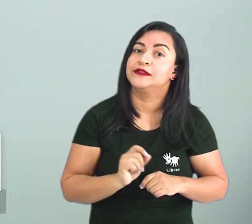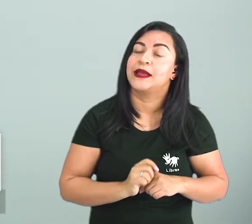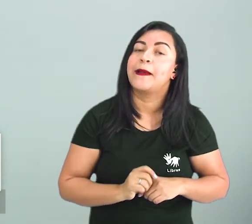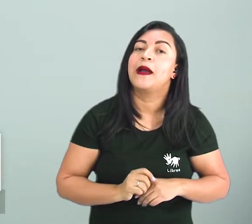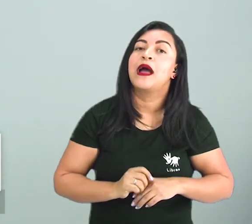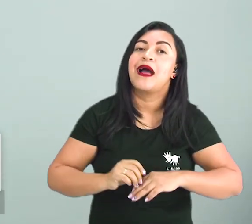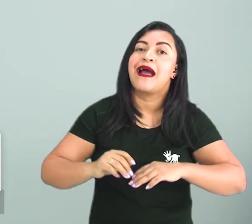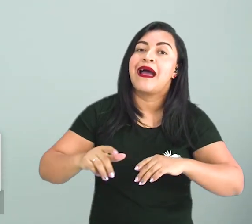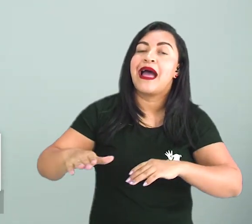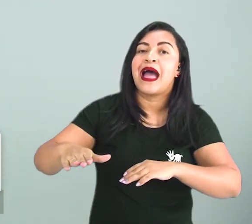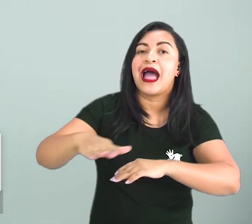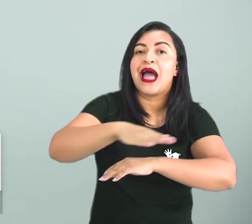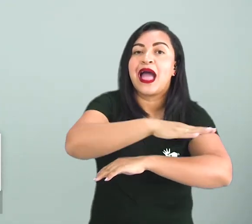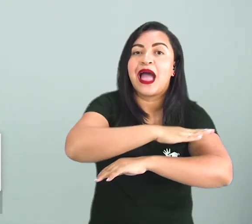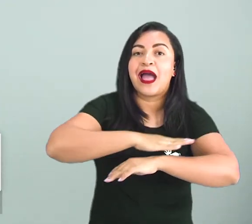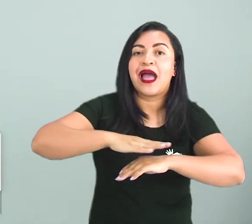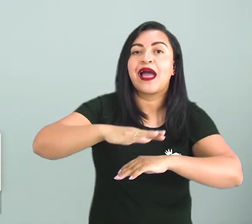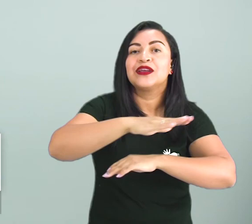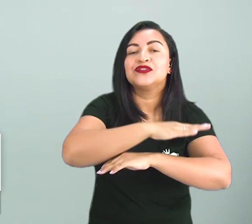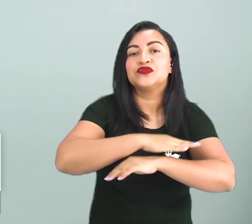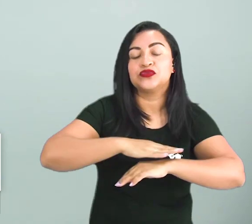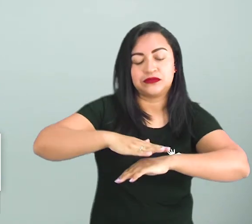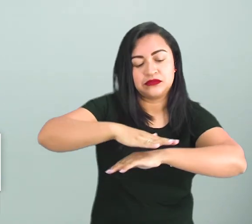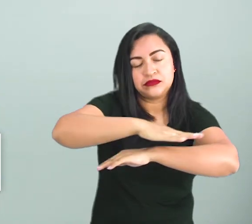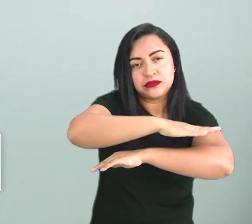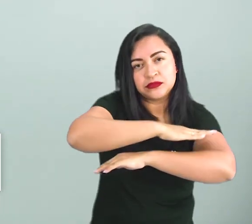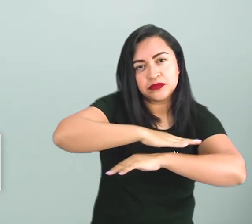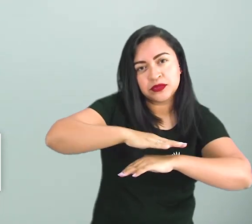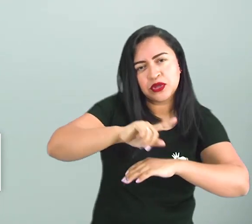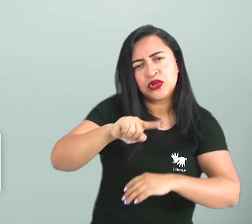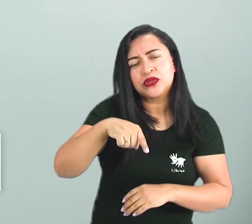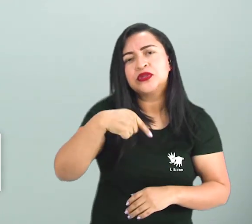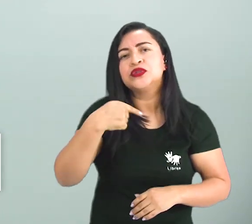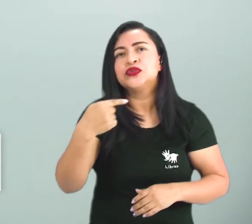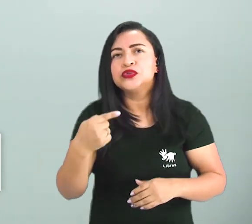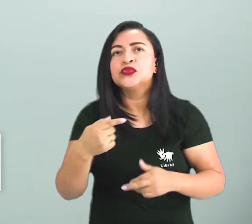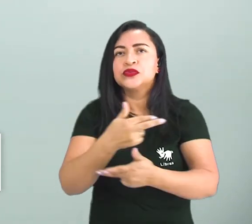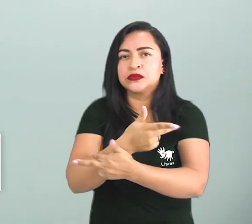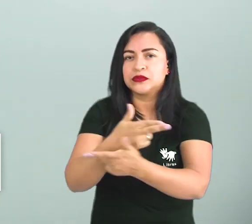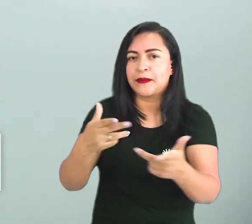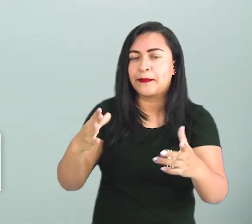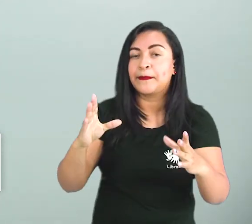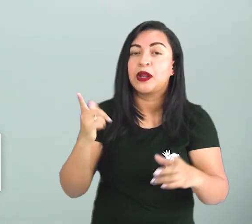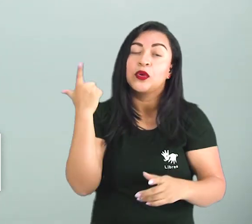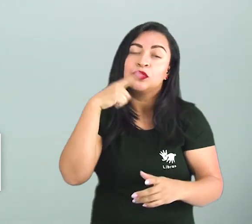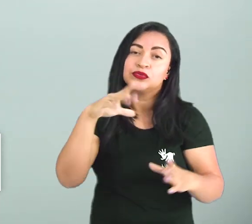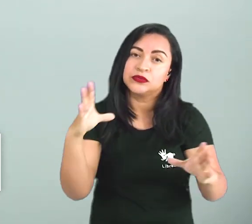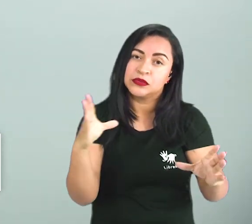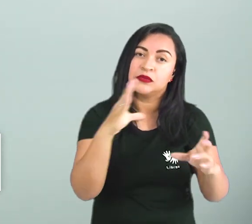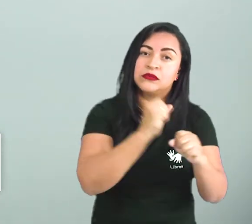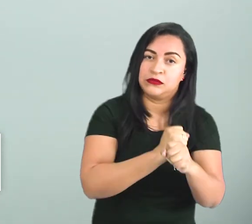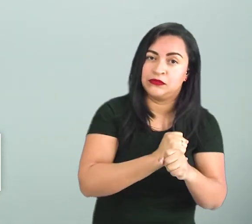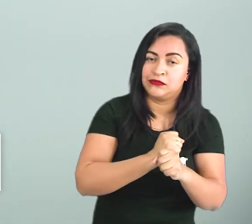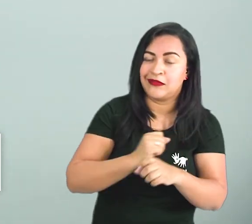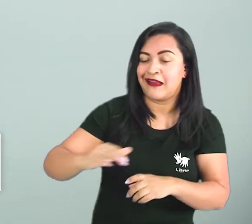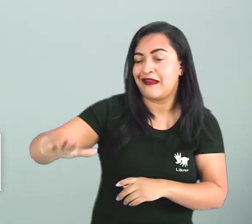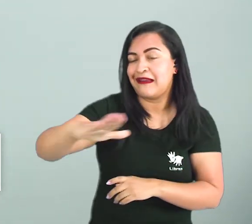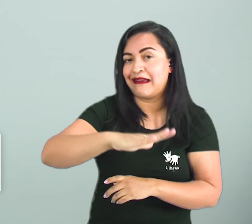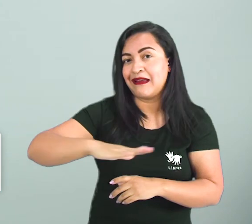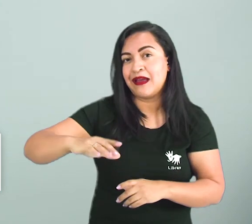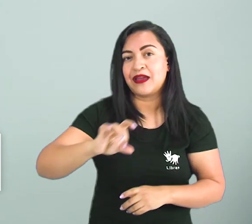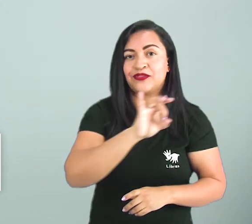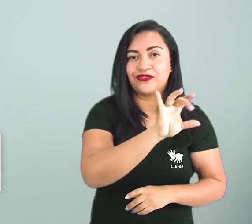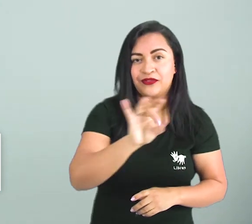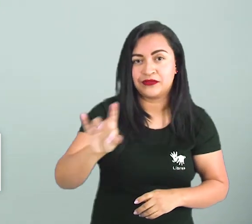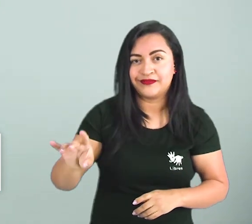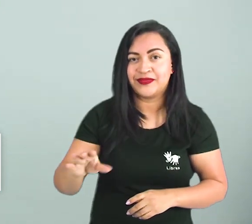e suas respectivas fórmulas, expressões aí para calcular a área de cada uma delas. Então, não deixe